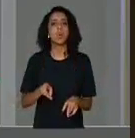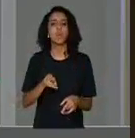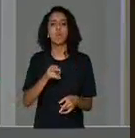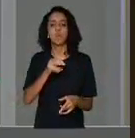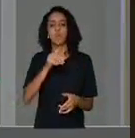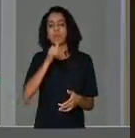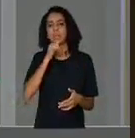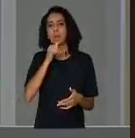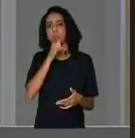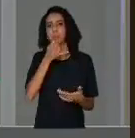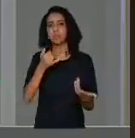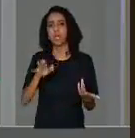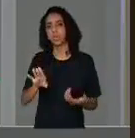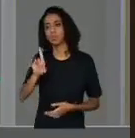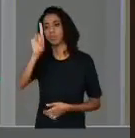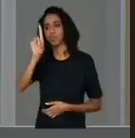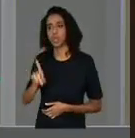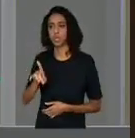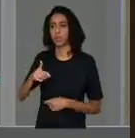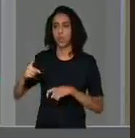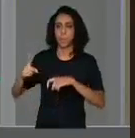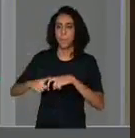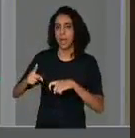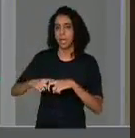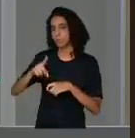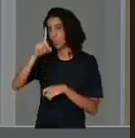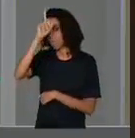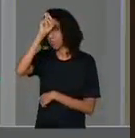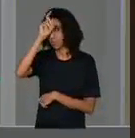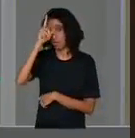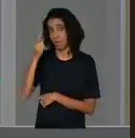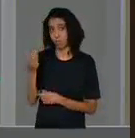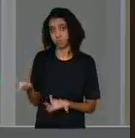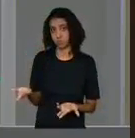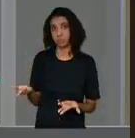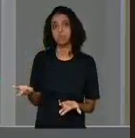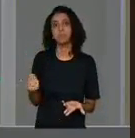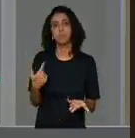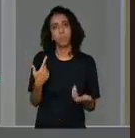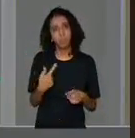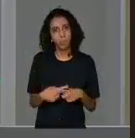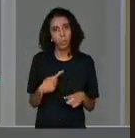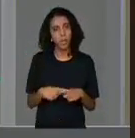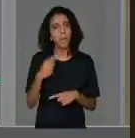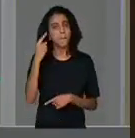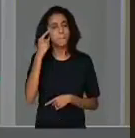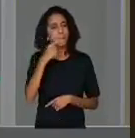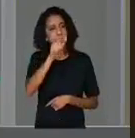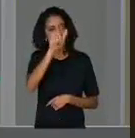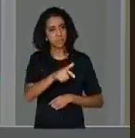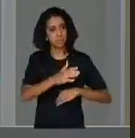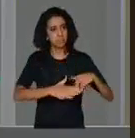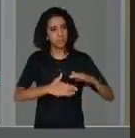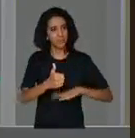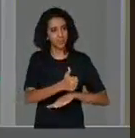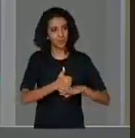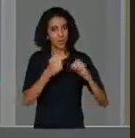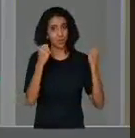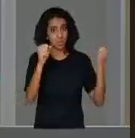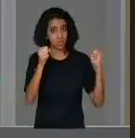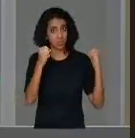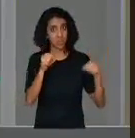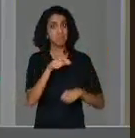direito numa clínica, em um médico. A gente acredita que esse profissional tem esse valor e